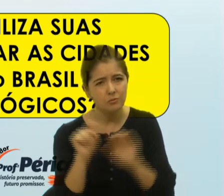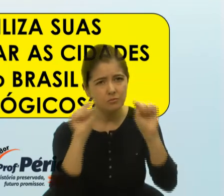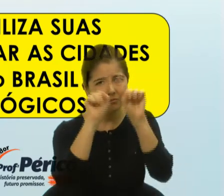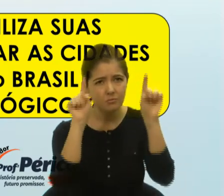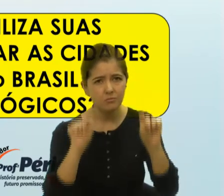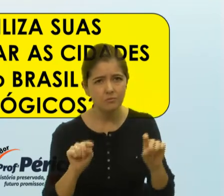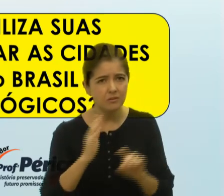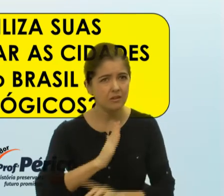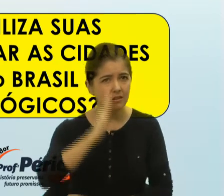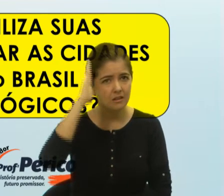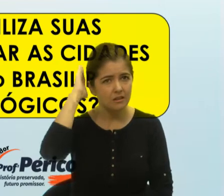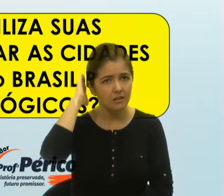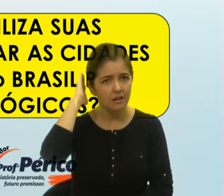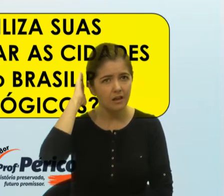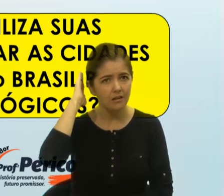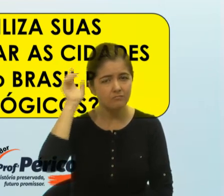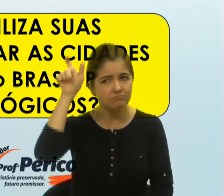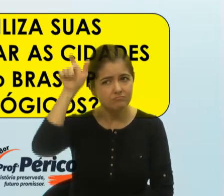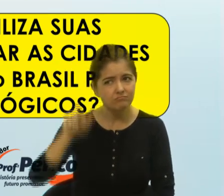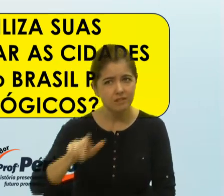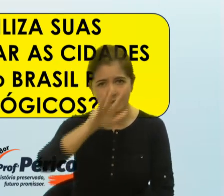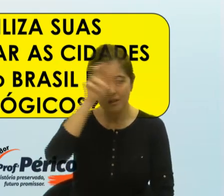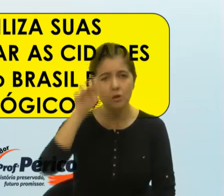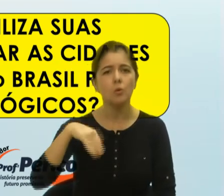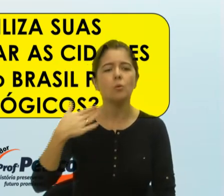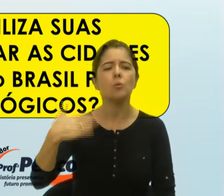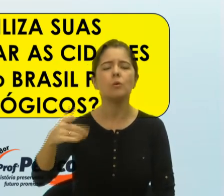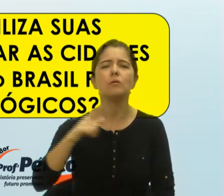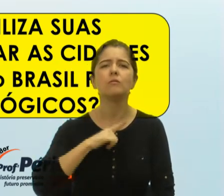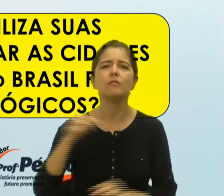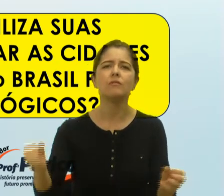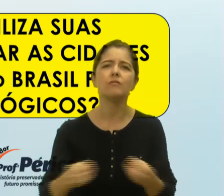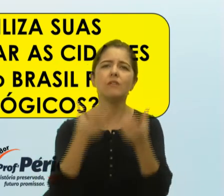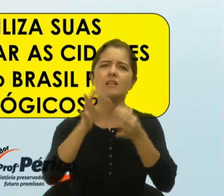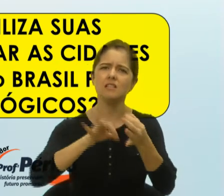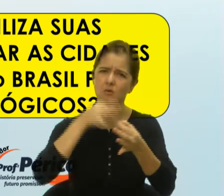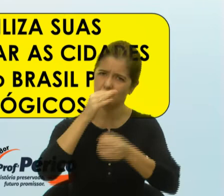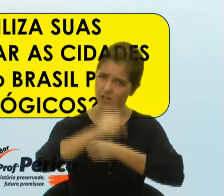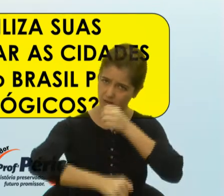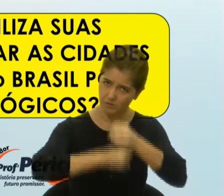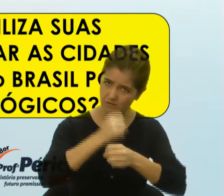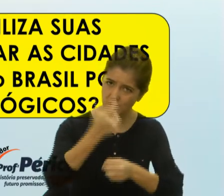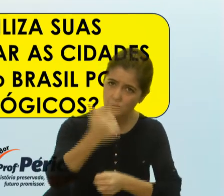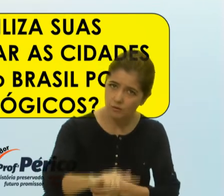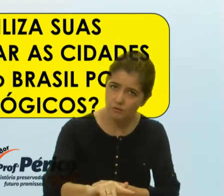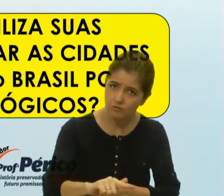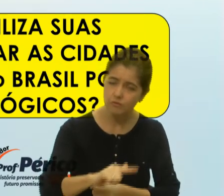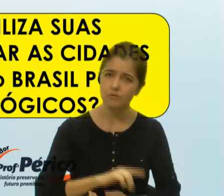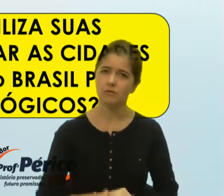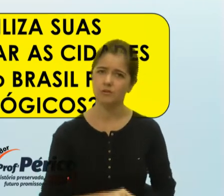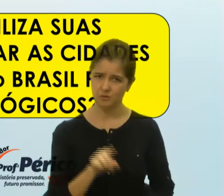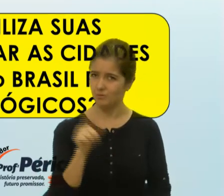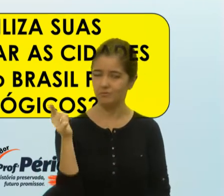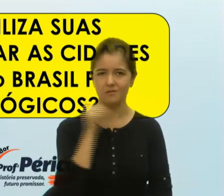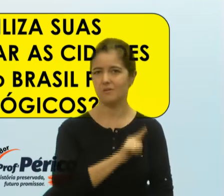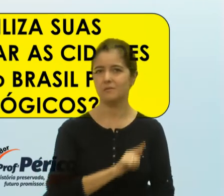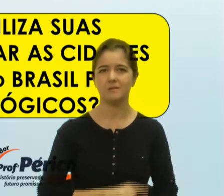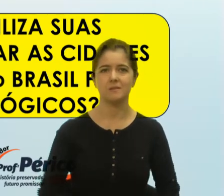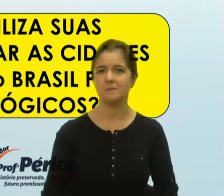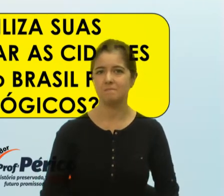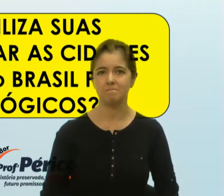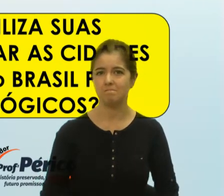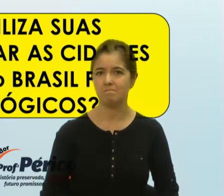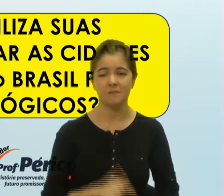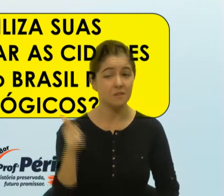prefeito, quando é que vai ter festa da uva, senhor prefeito? O ano que vem? Você não conseguirá